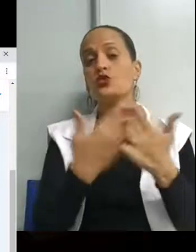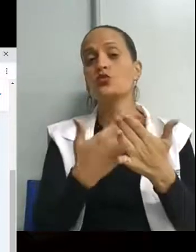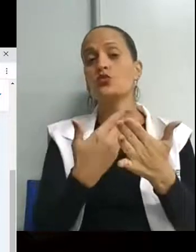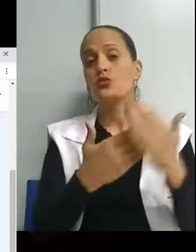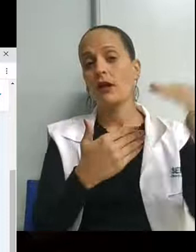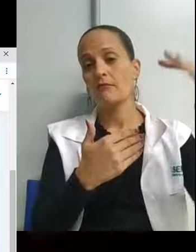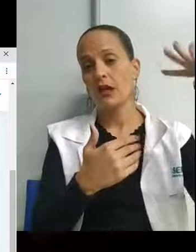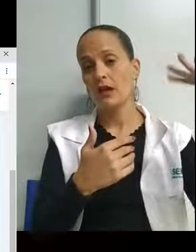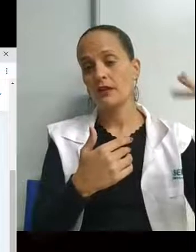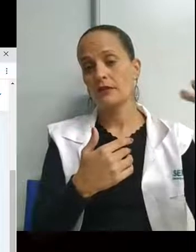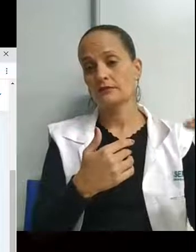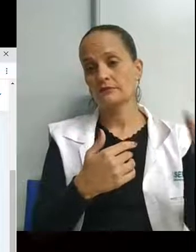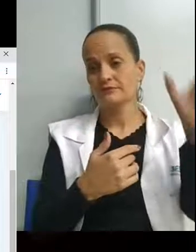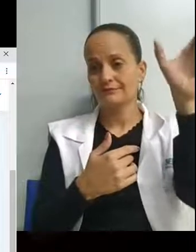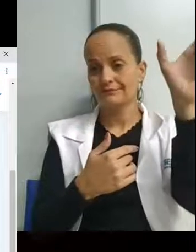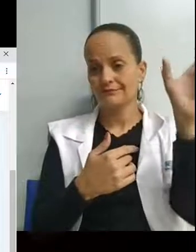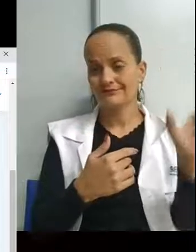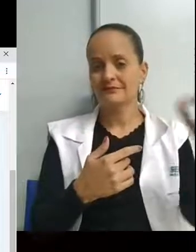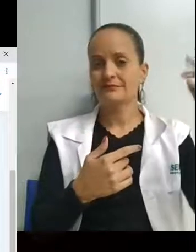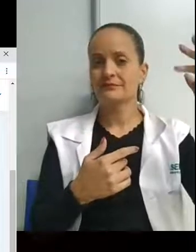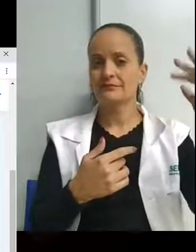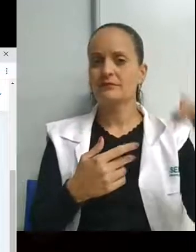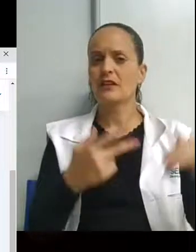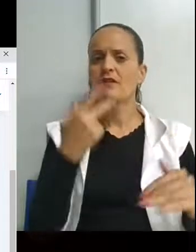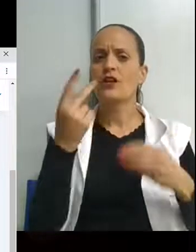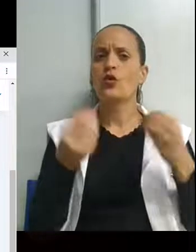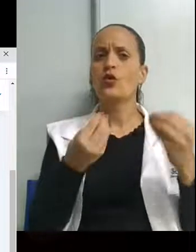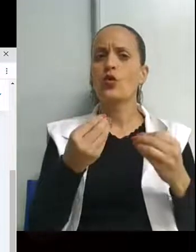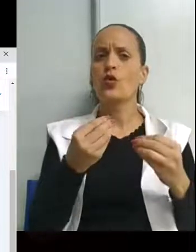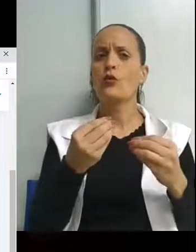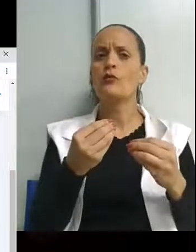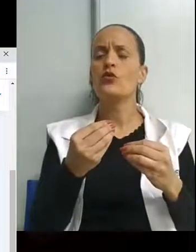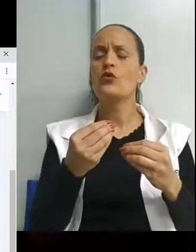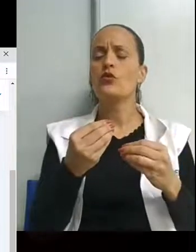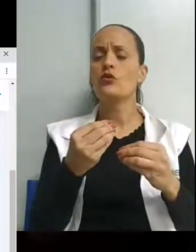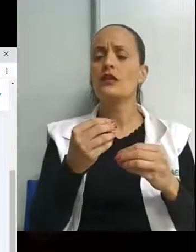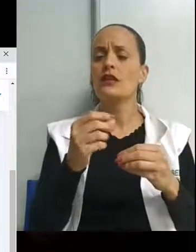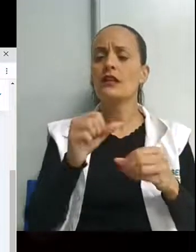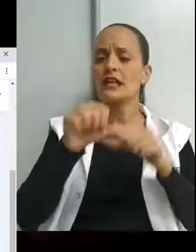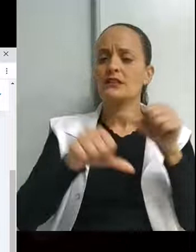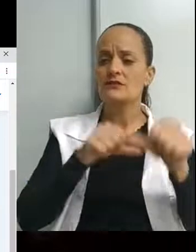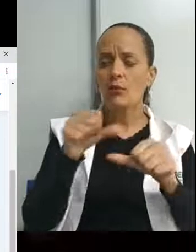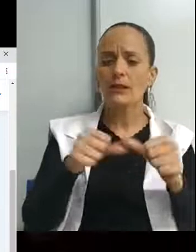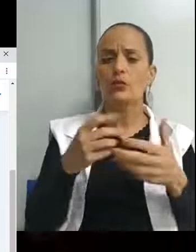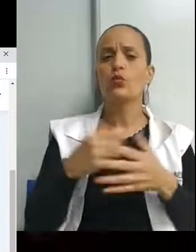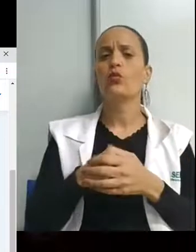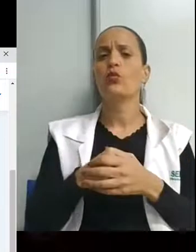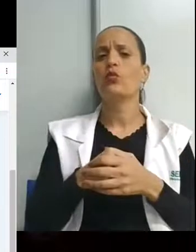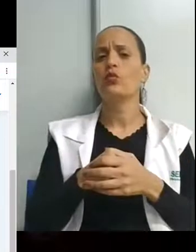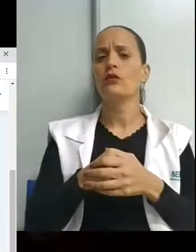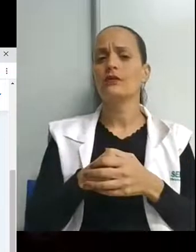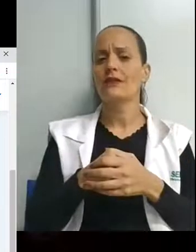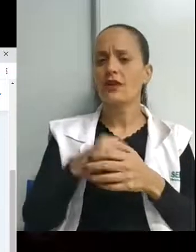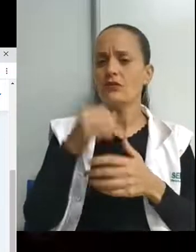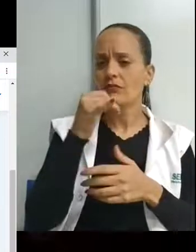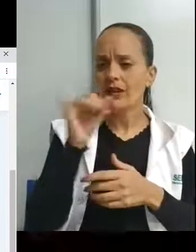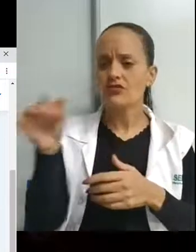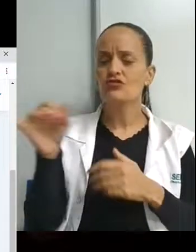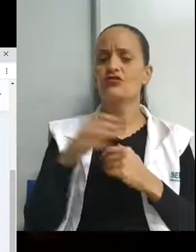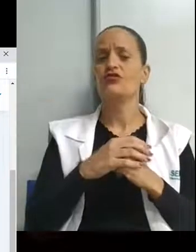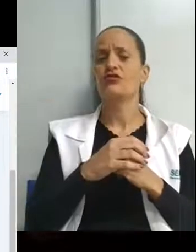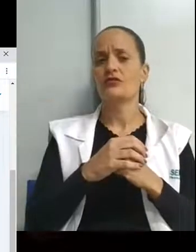vai falar sobre transformador, funcionamento do transformador. Caso dê tempo hoje, eu vou aprofundar nisso aqui com vocês também, né? Porque esse elemento